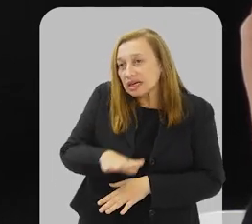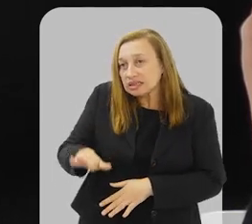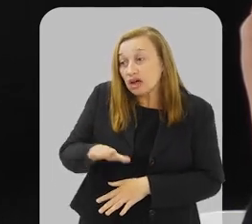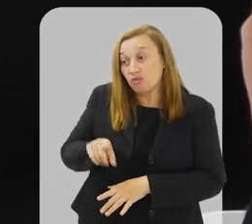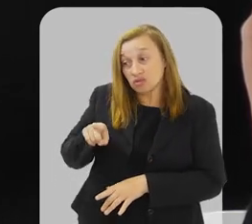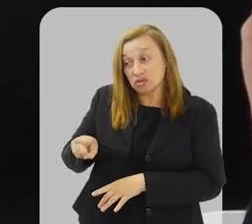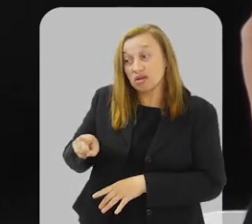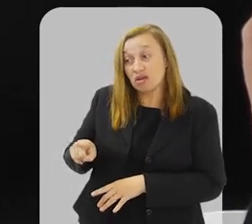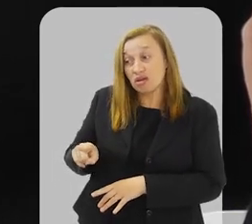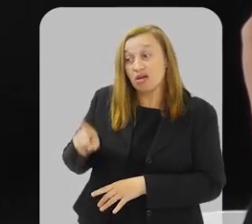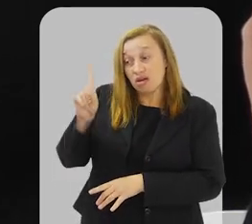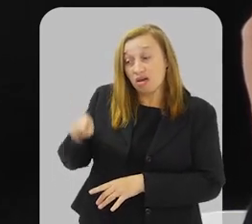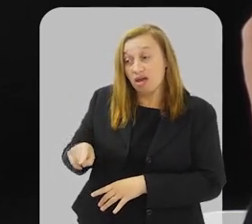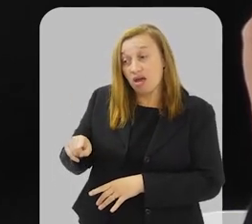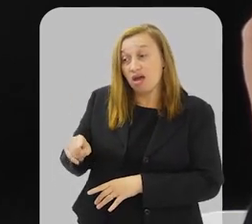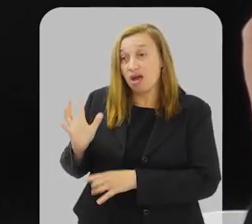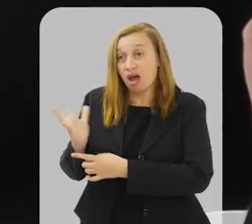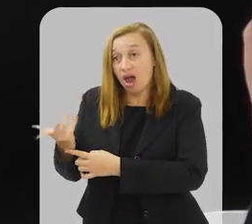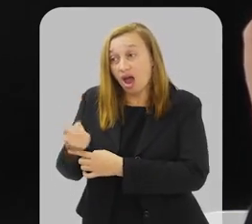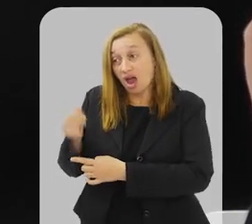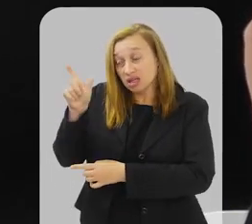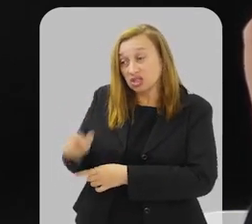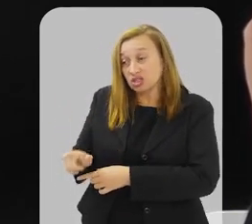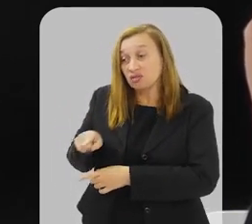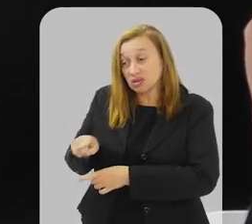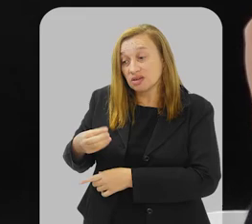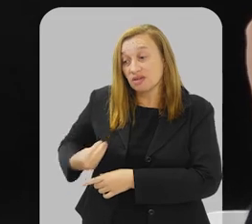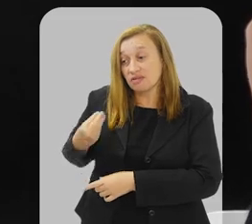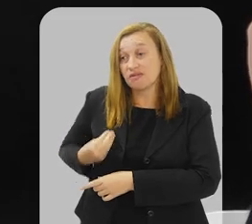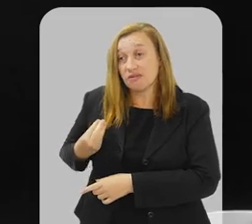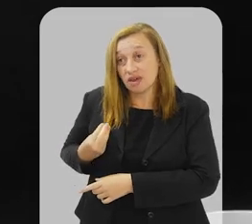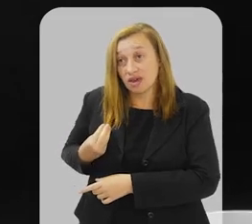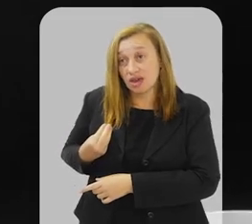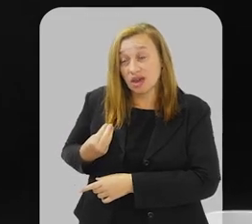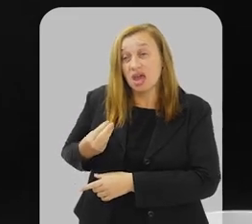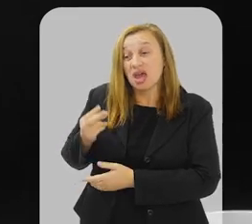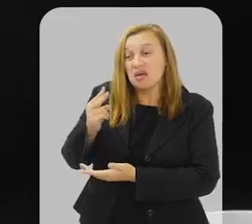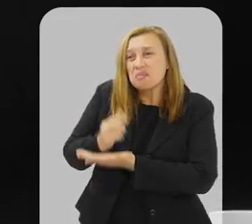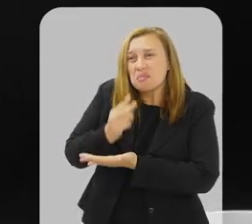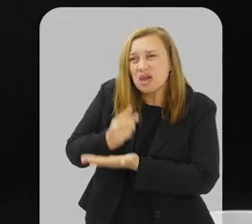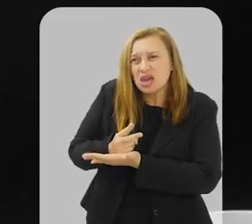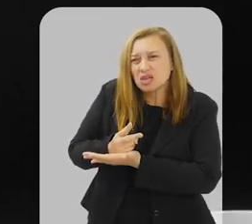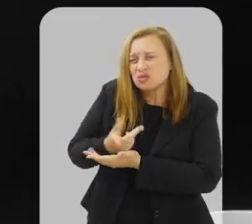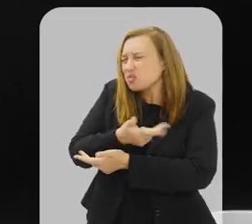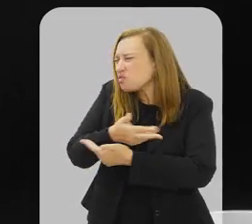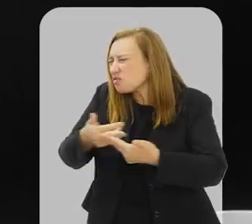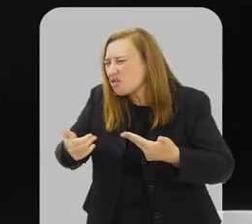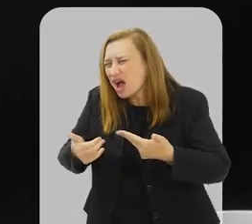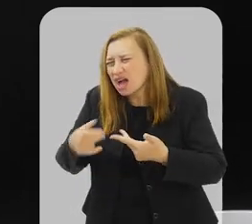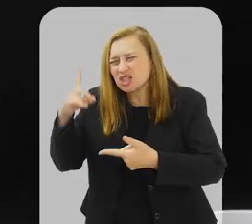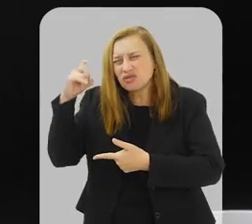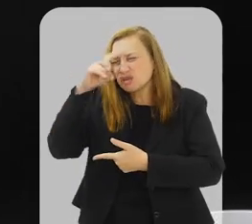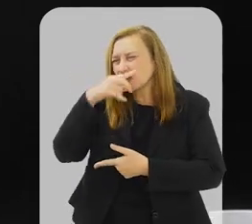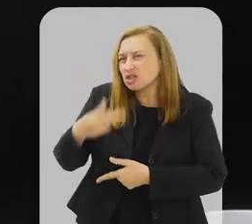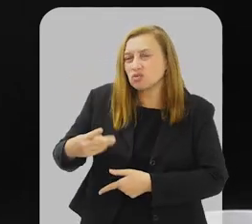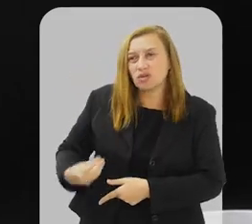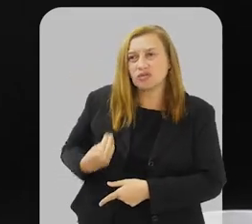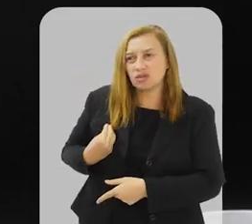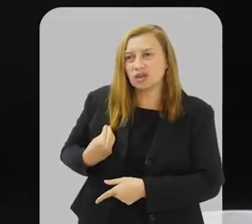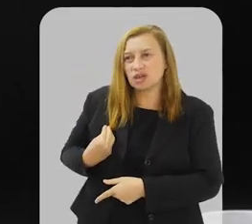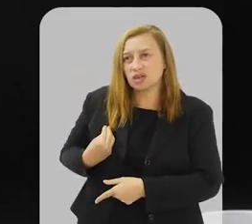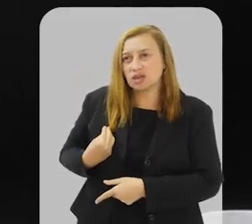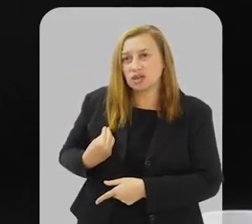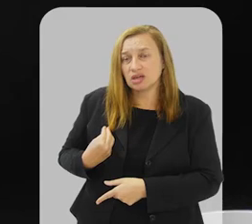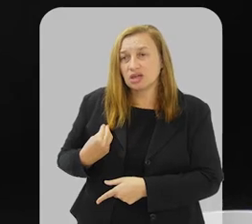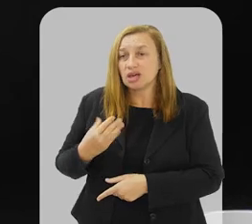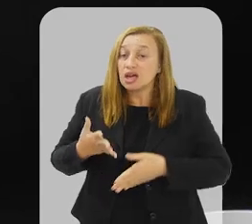Moura pequenininho de que você é artista é disso que você vai viver Apesar de todas as dificuldades